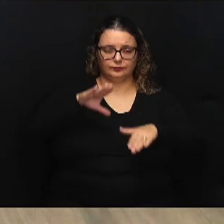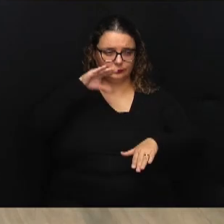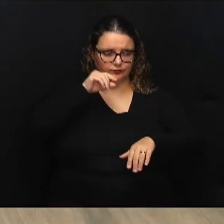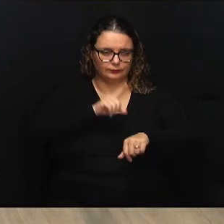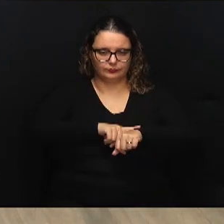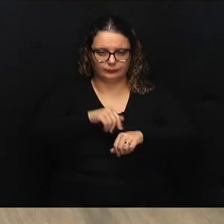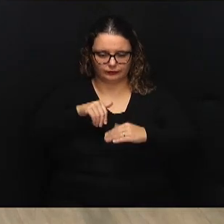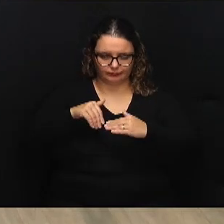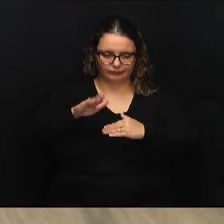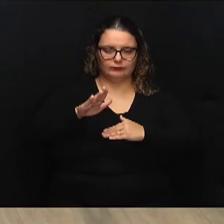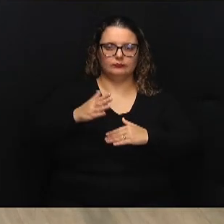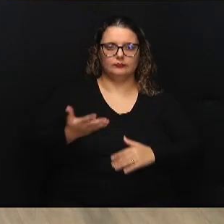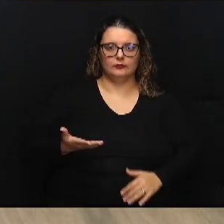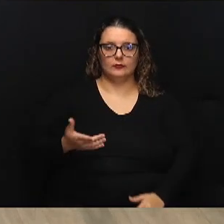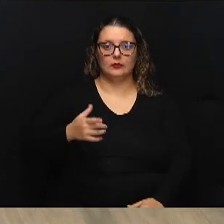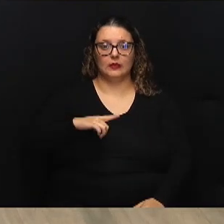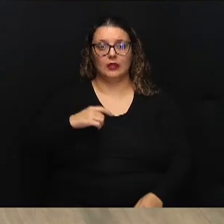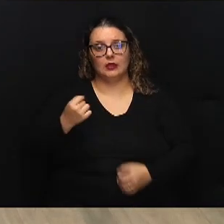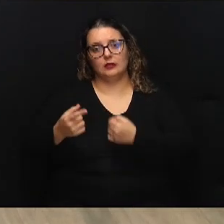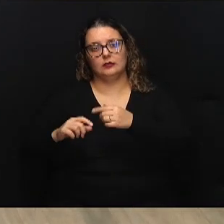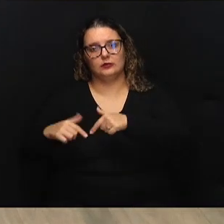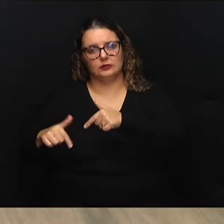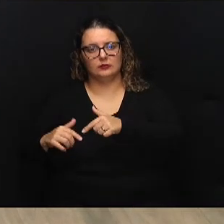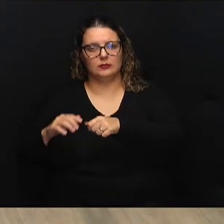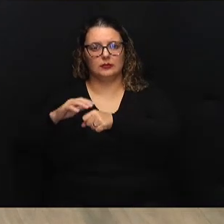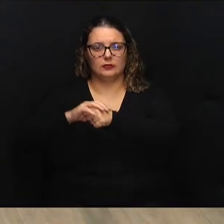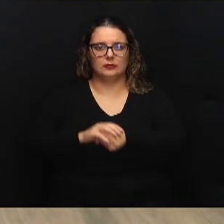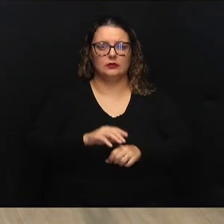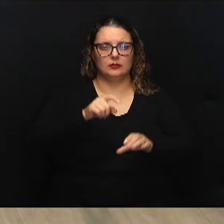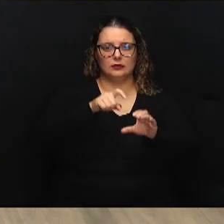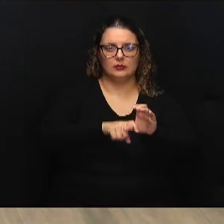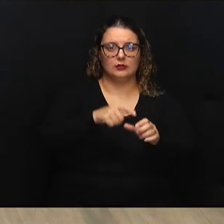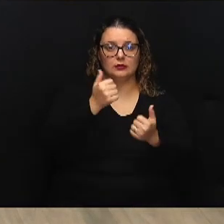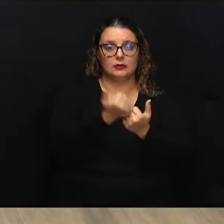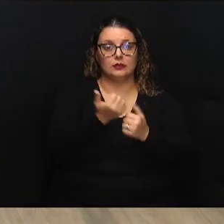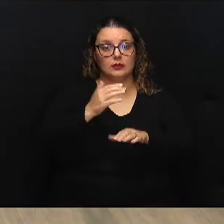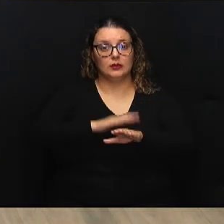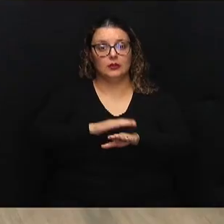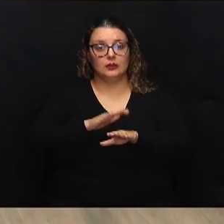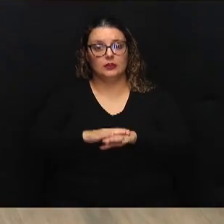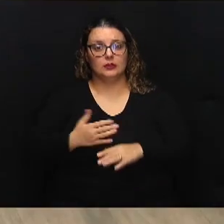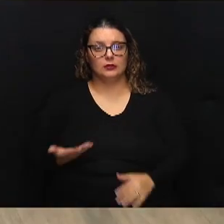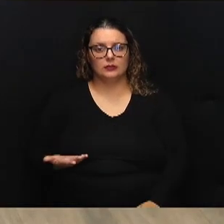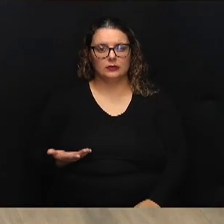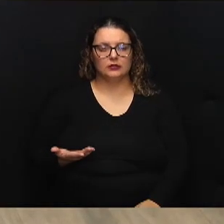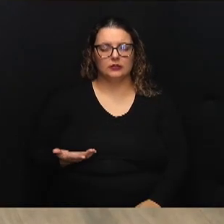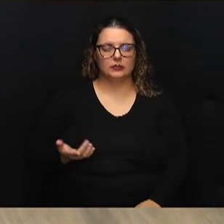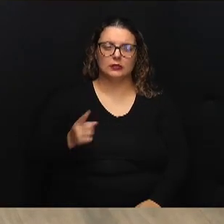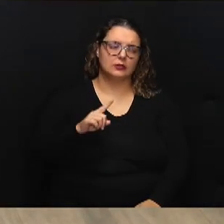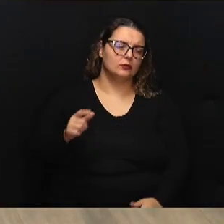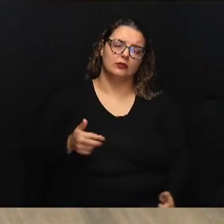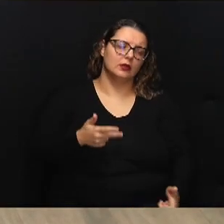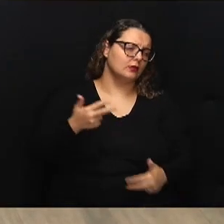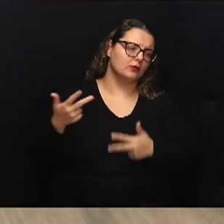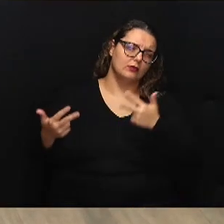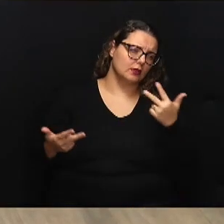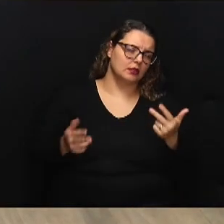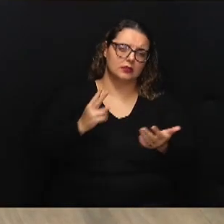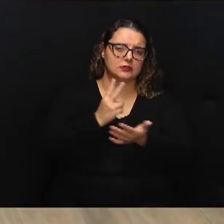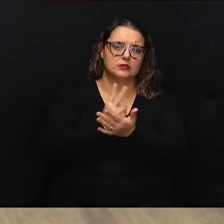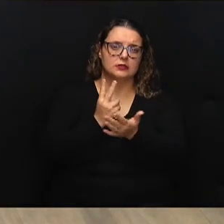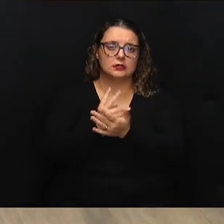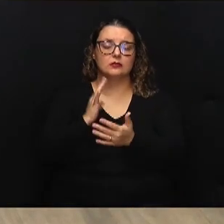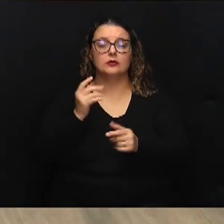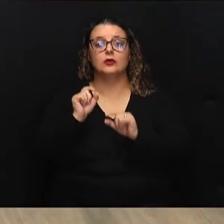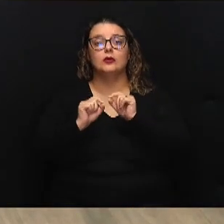ou outro, às vezes tem um pouco mais de pressão, né? A depender do cargo que a pessoa exerce. Isso não é novidade, isso sempre aconteceu.